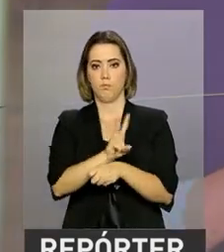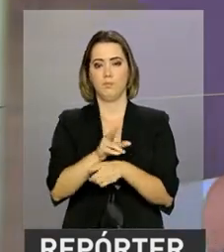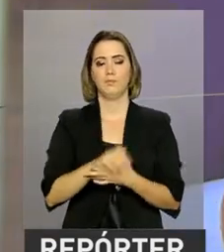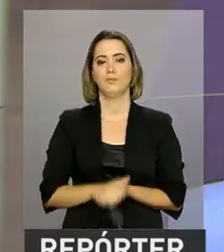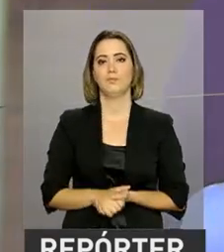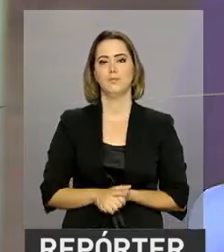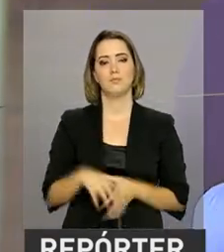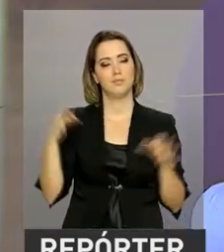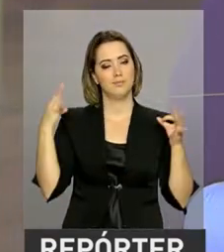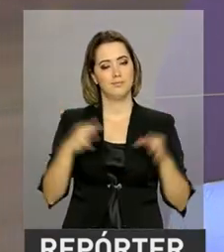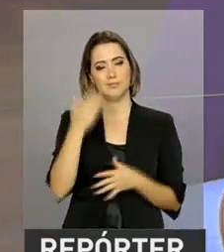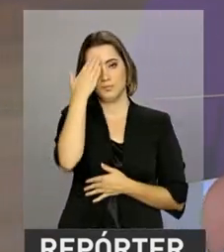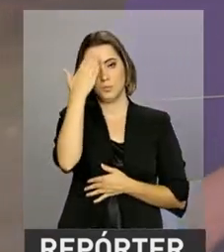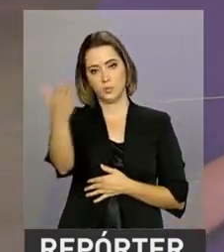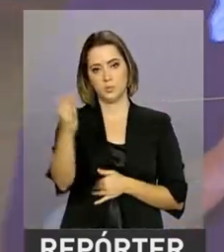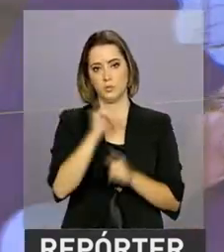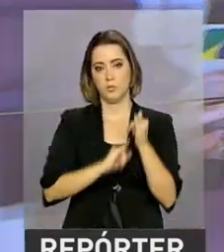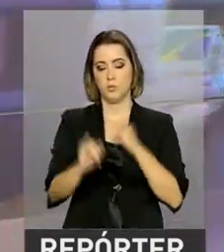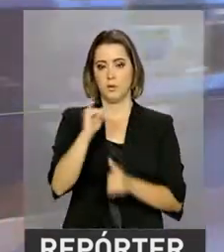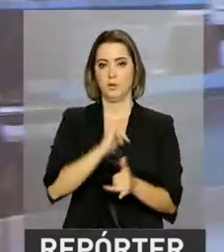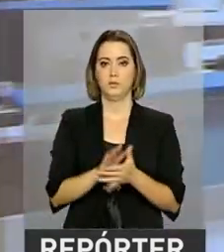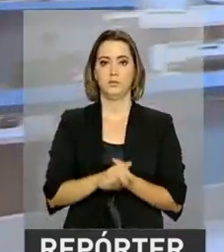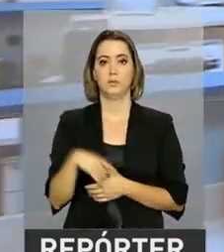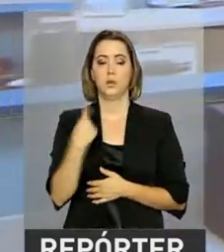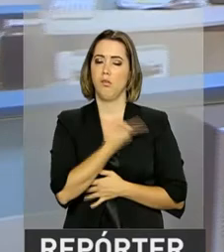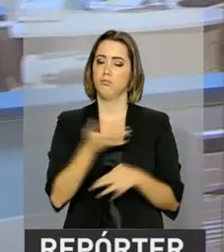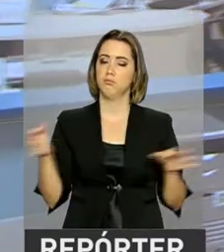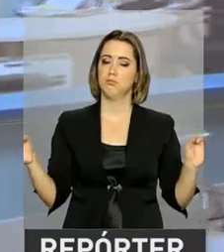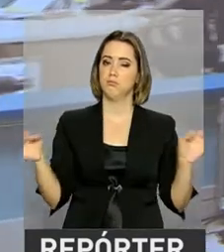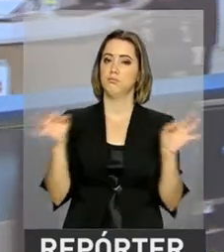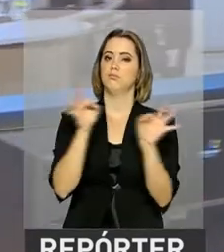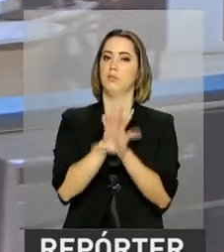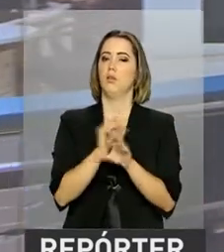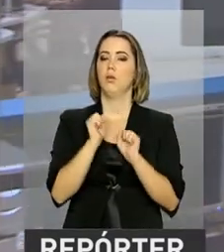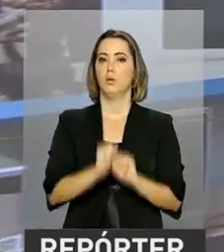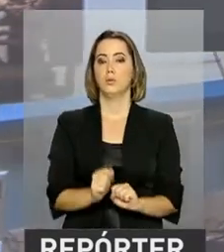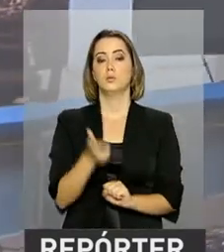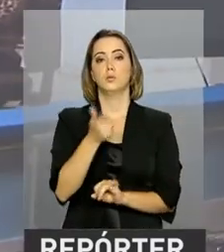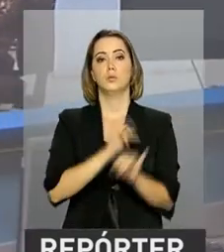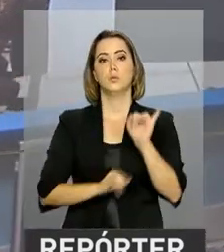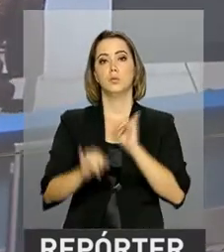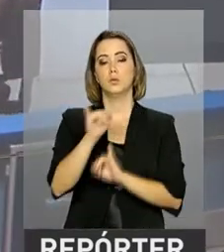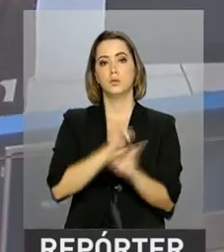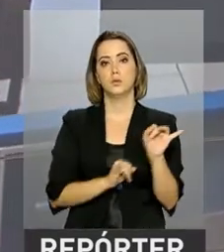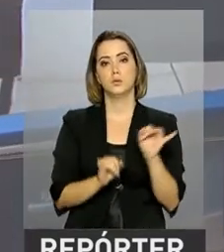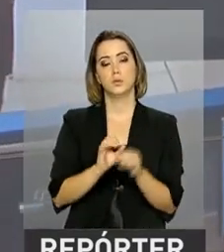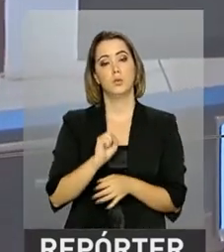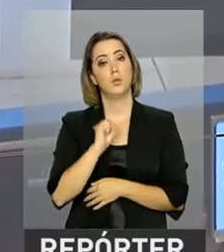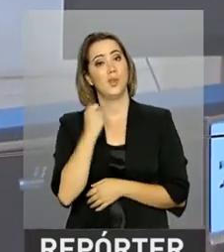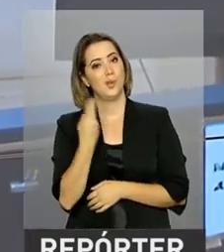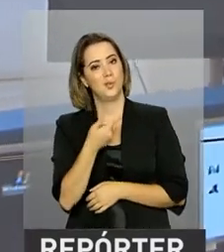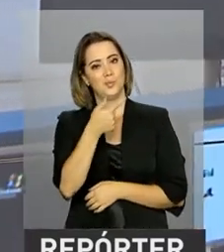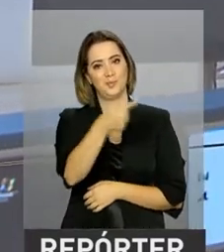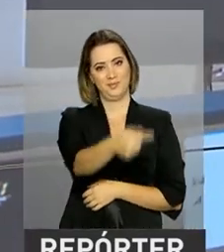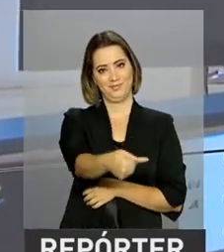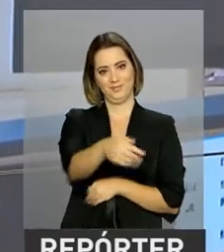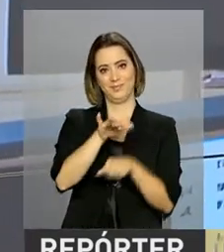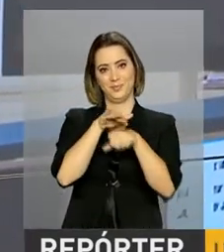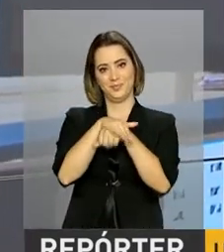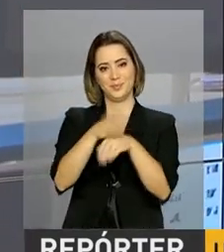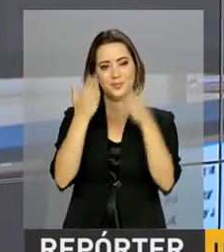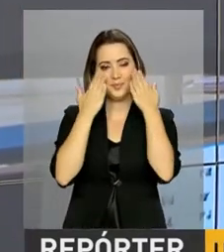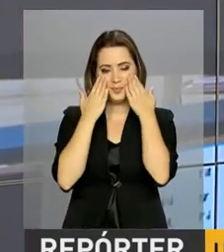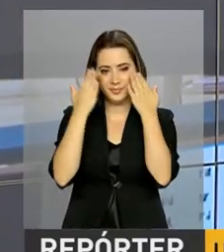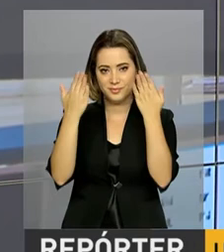foi obrigado amplas informações nós ficamos por aqui e podemos voltar a qualquer momento com outras informações ou às sete da